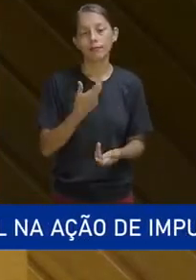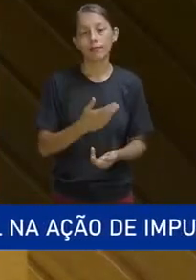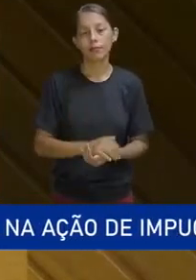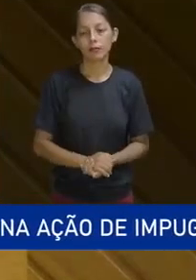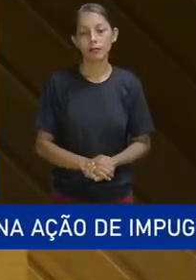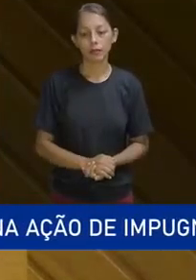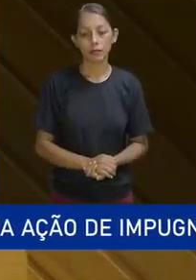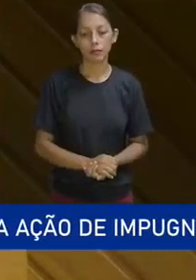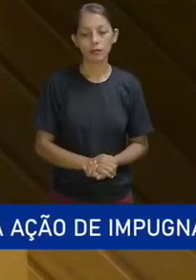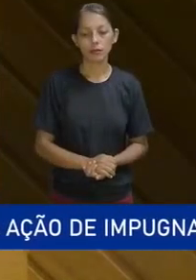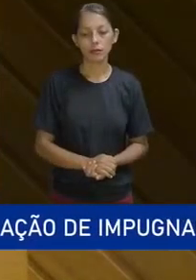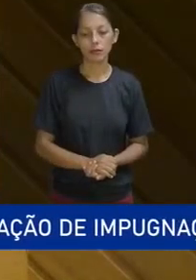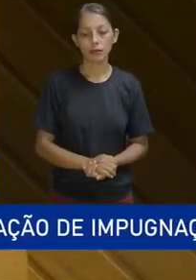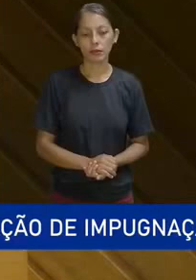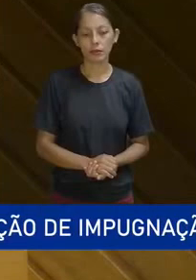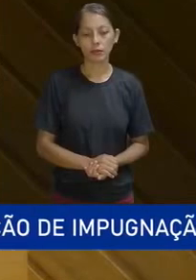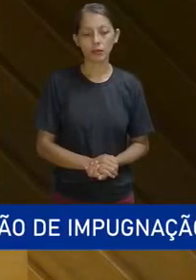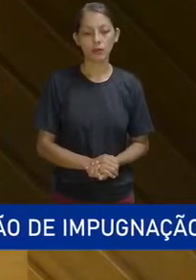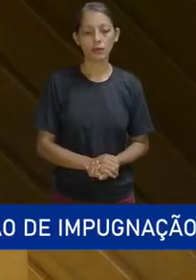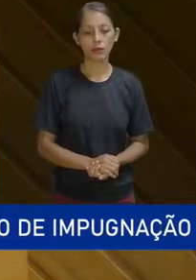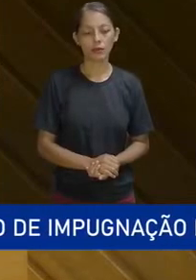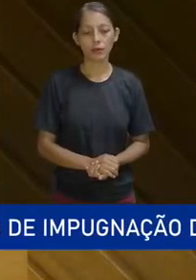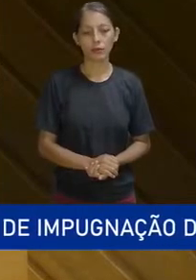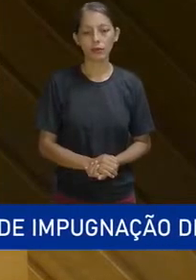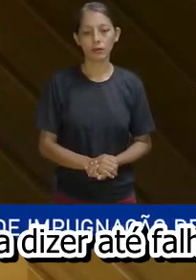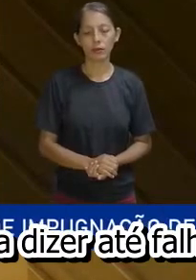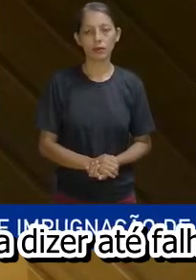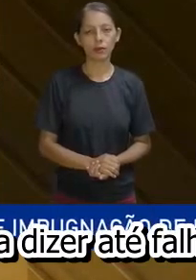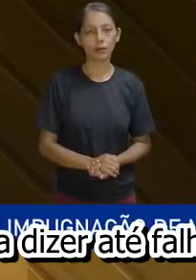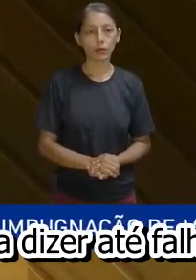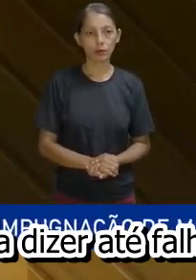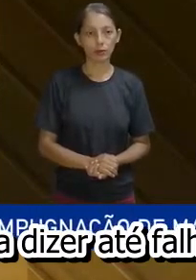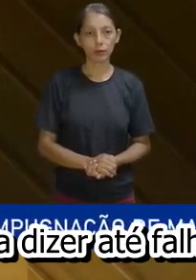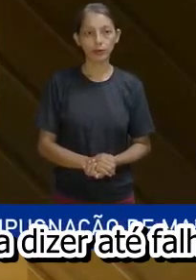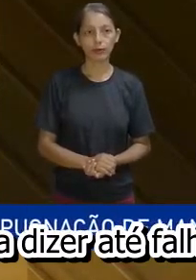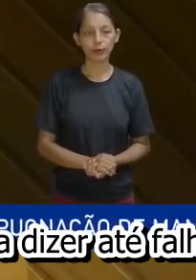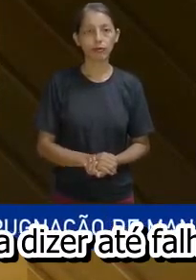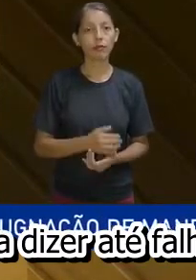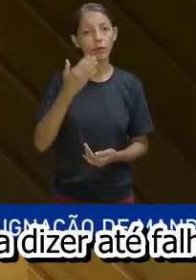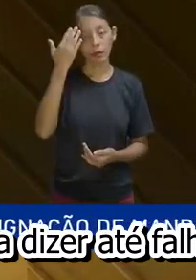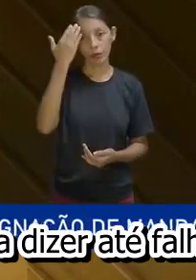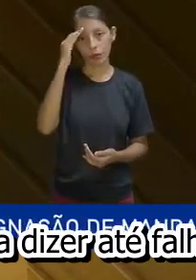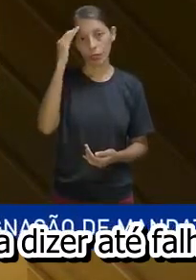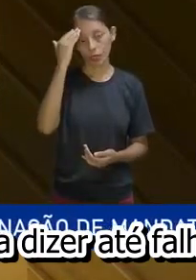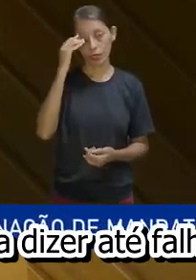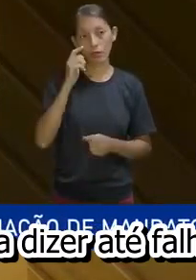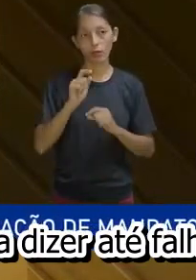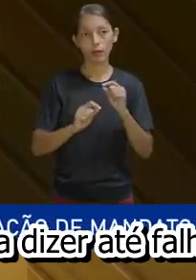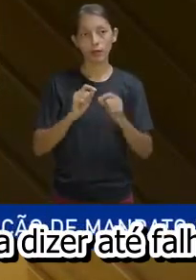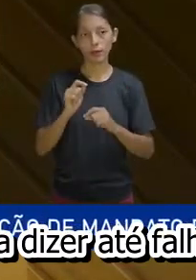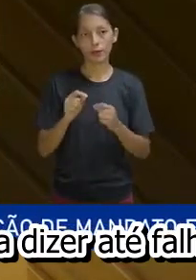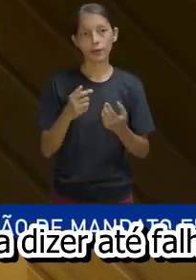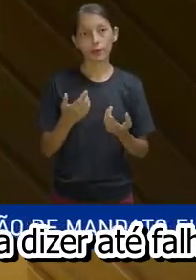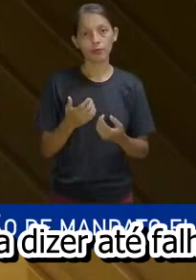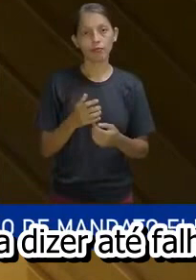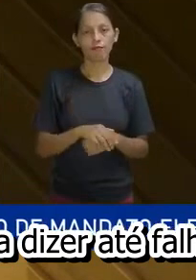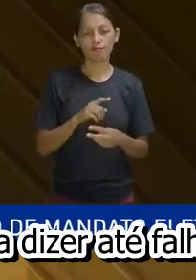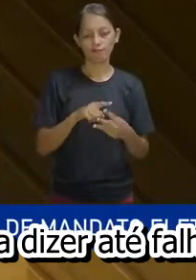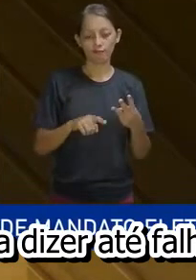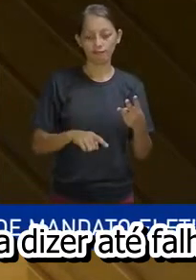Com sustentação oral, o advogado Marionaldo Costa de Oliveira. Que 3 situações, eu poderia dizer até